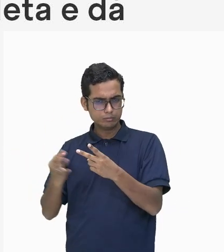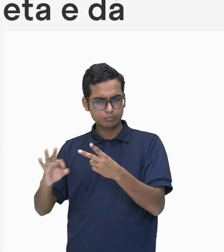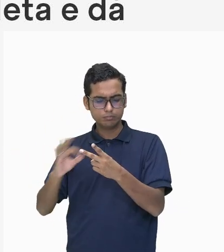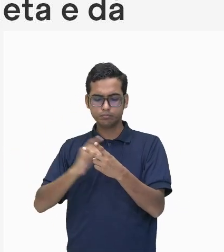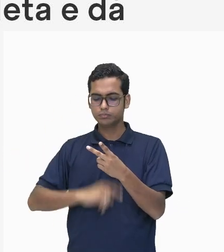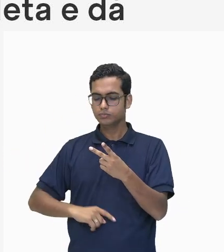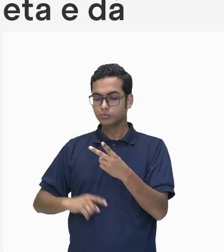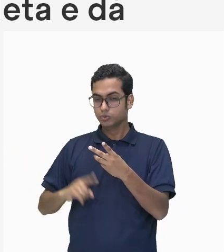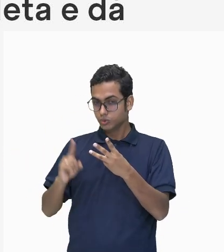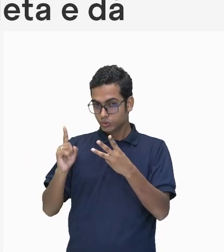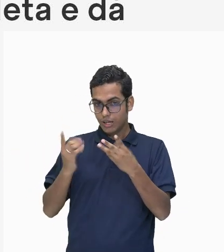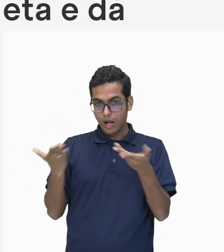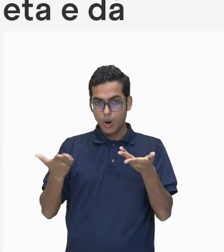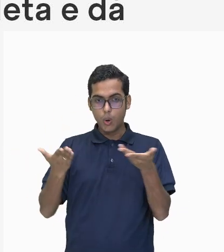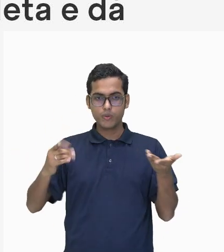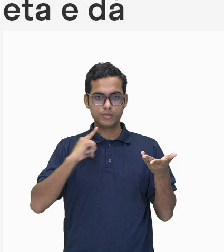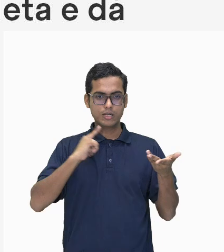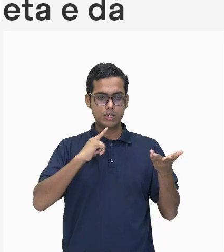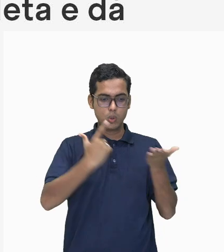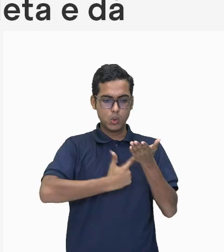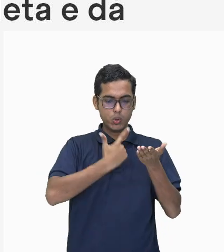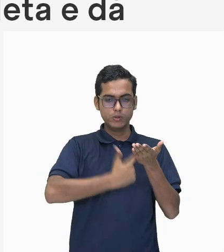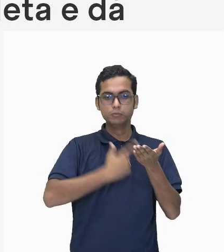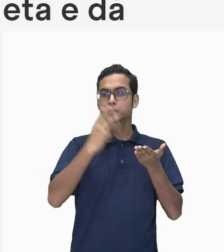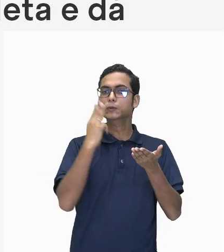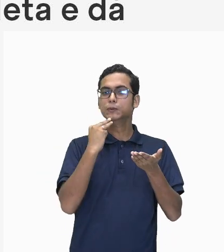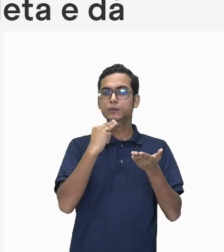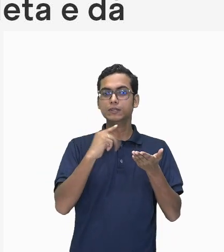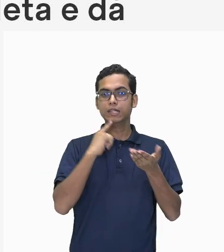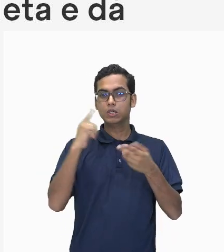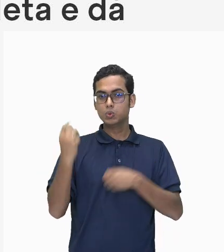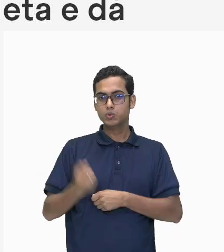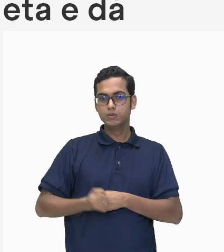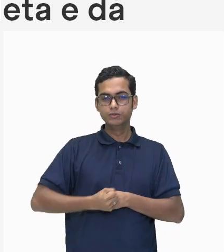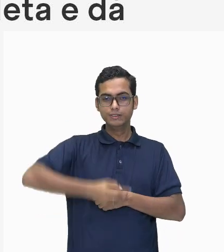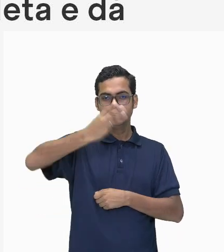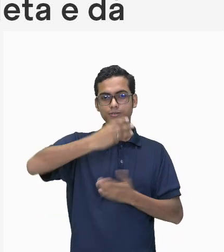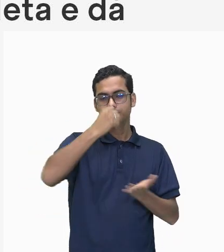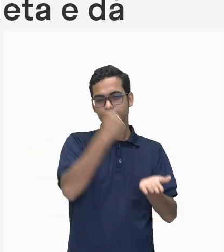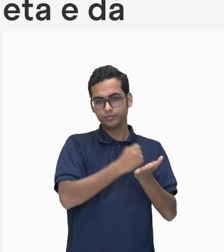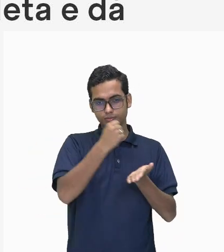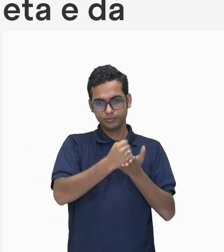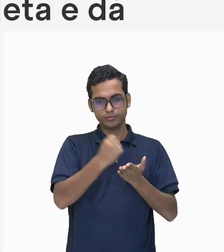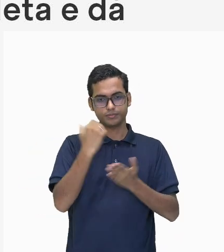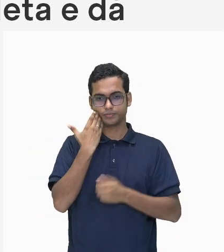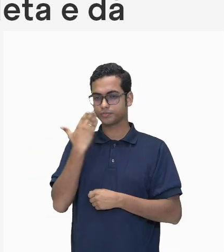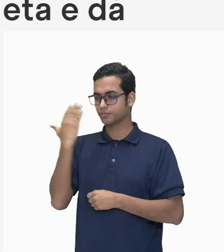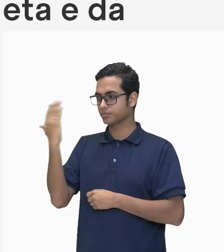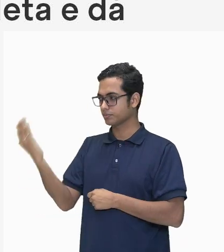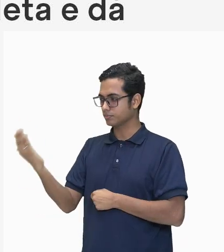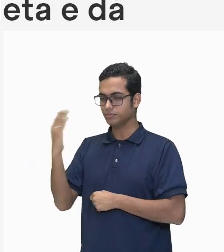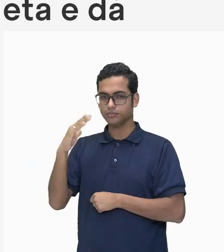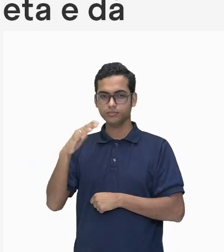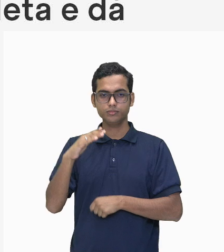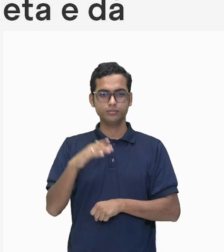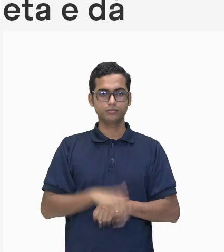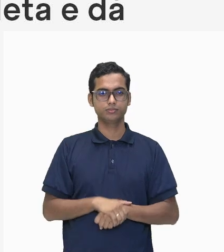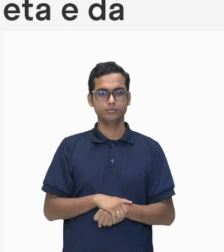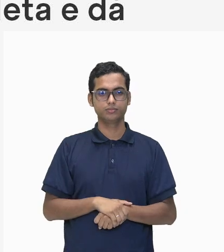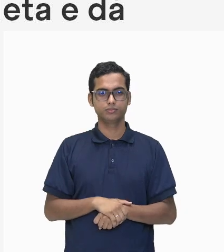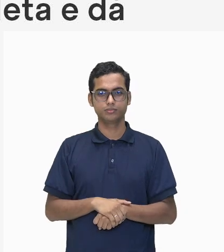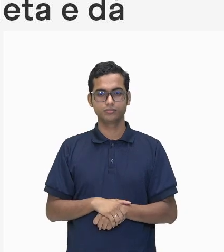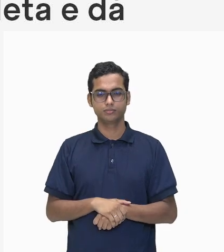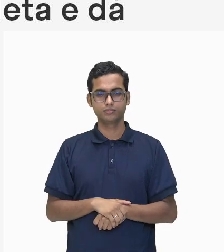Para os irmãos da Igreja de Jesus Cristo dos Últimos Dias, o livro de Mórmon é o terceiro